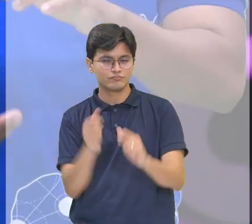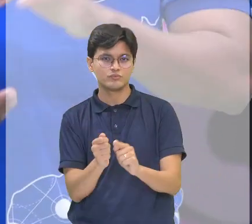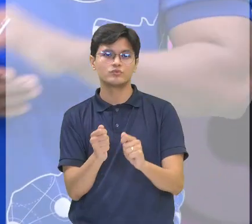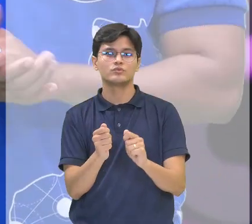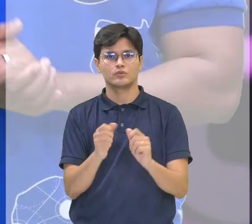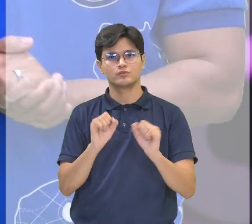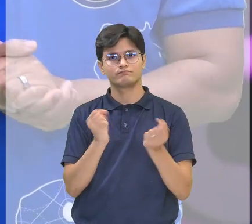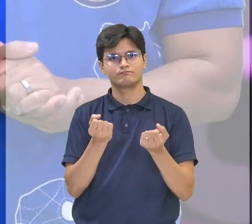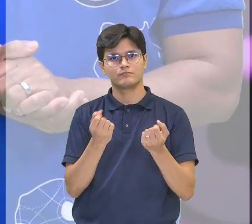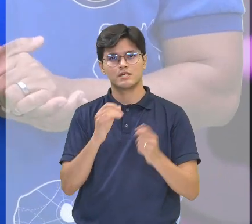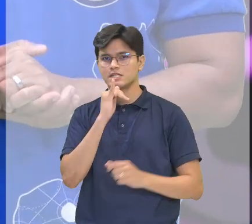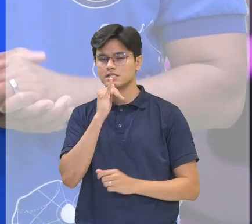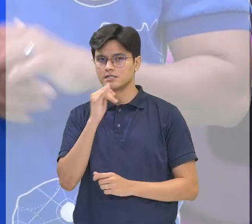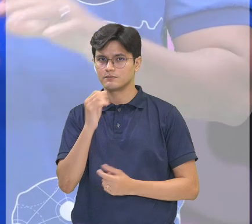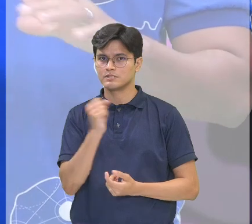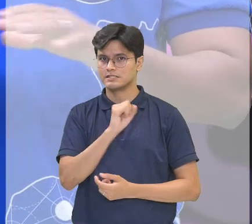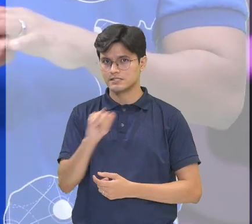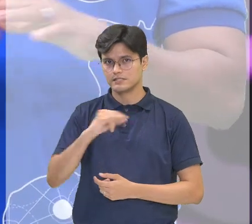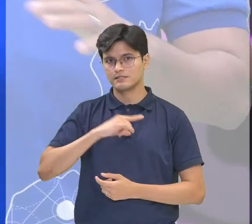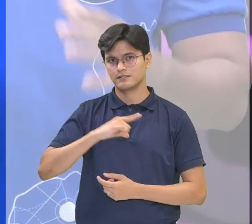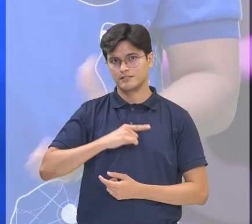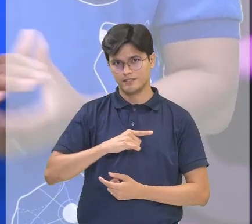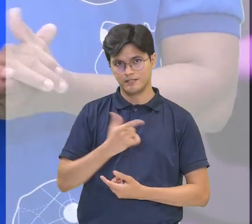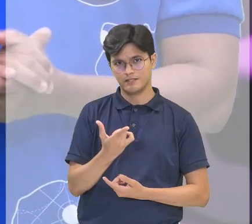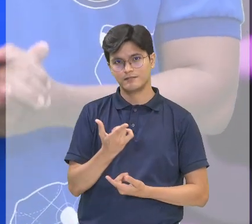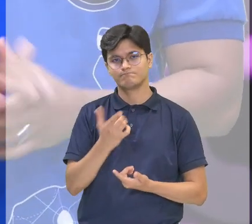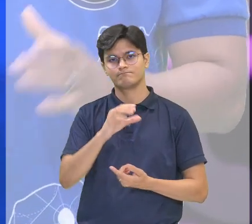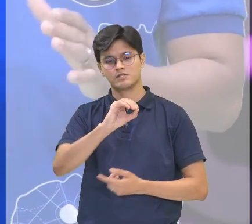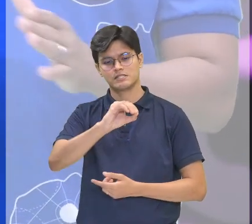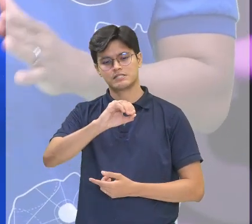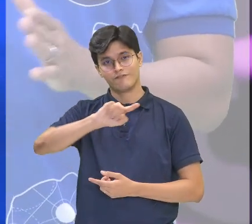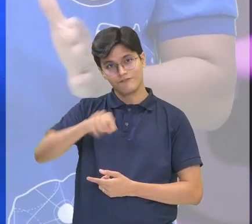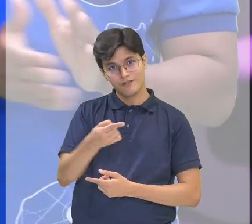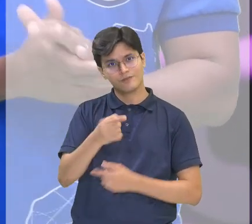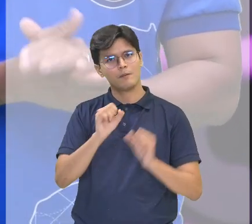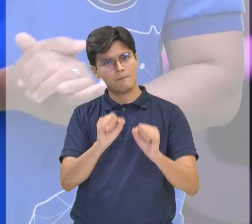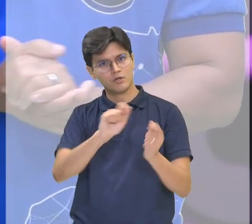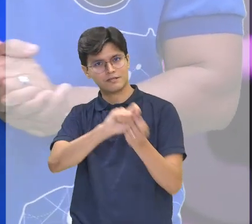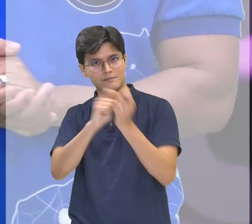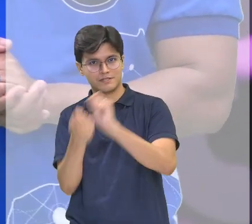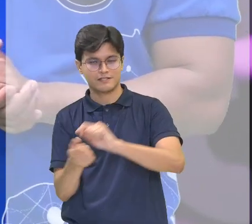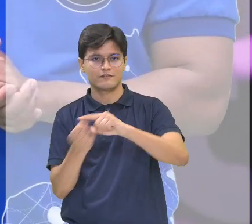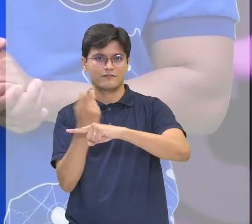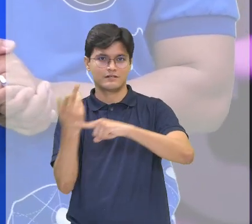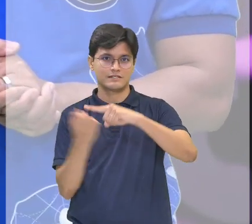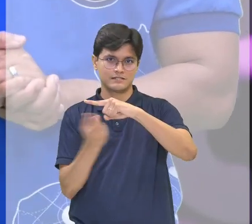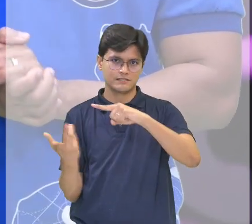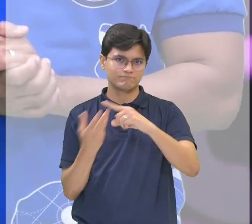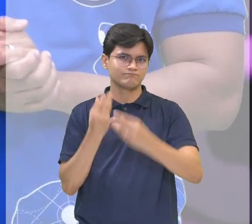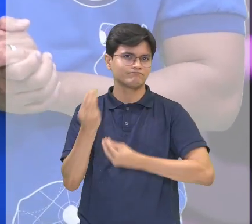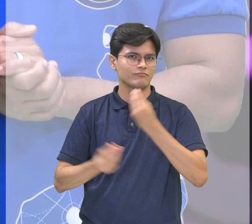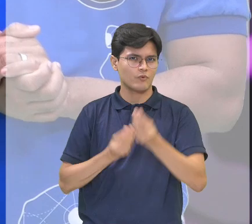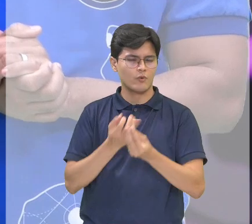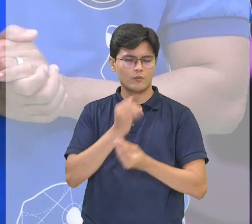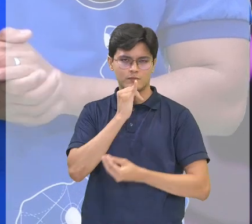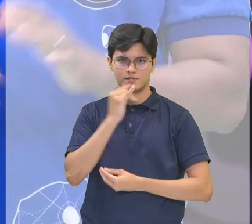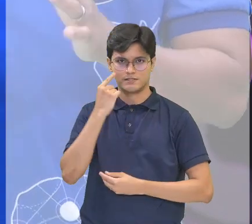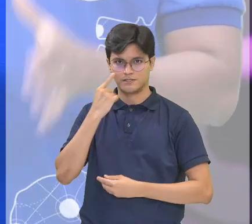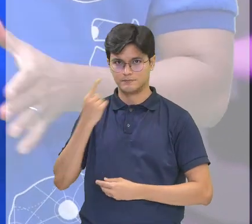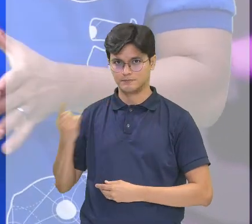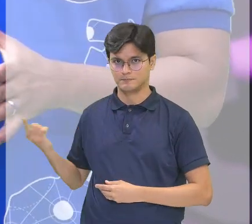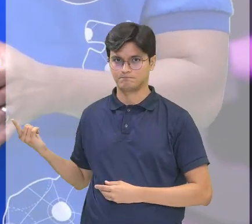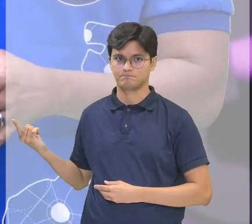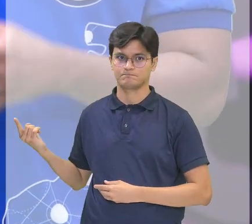fração. Então, a gente precisa entender basicamente o seguinte, olha como vai ficar os números decimais. A gente vai ter o